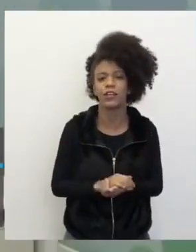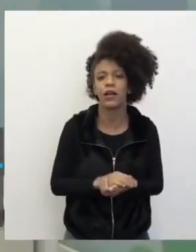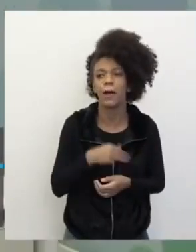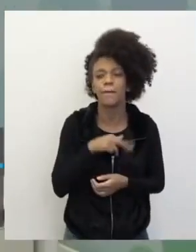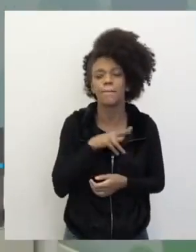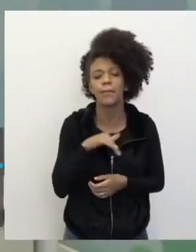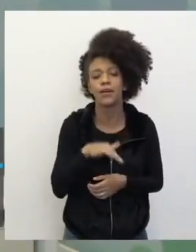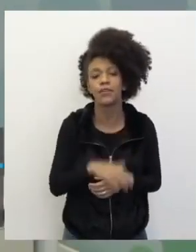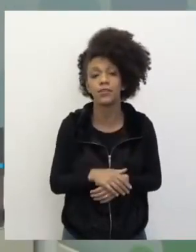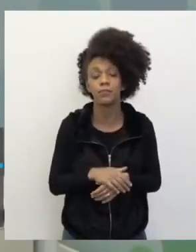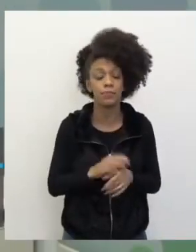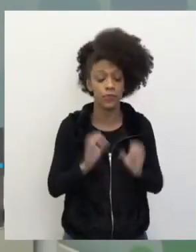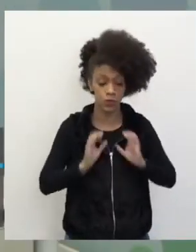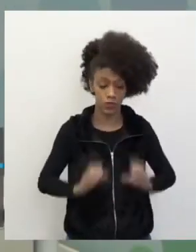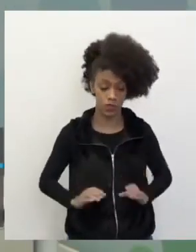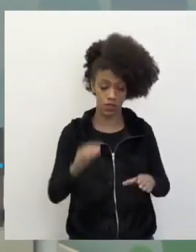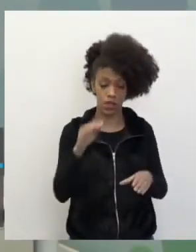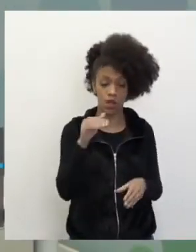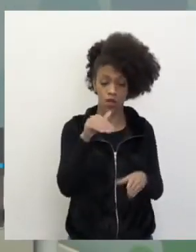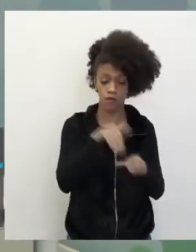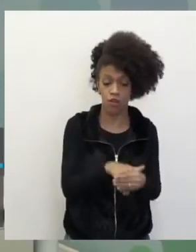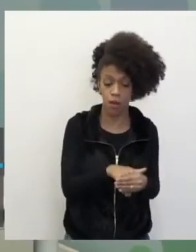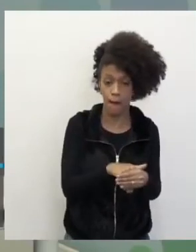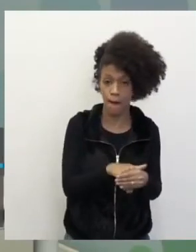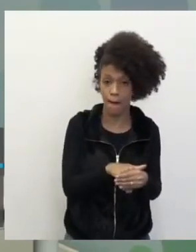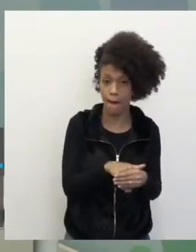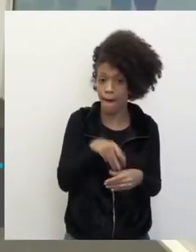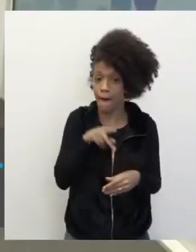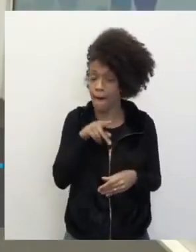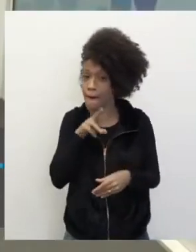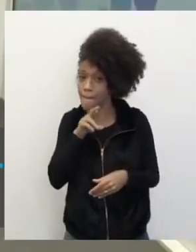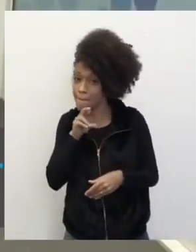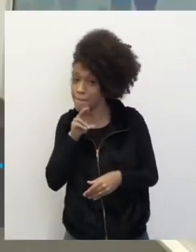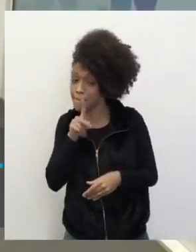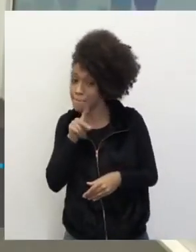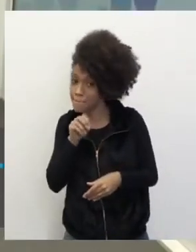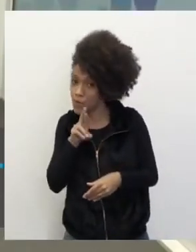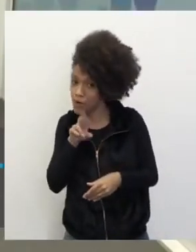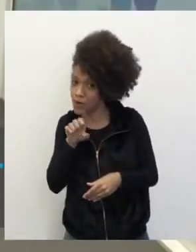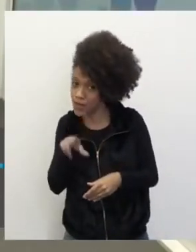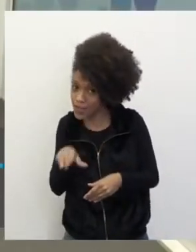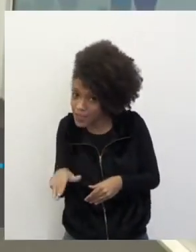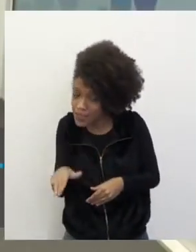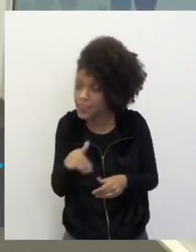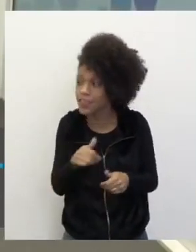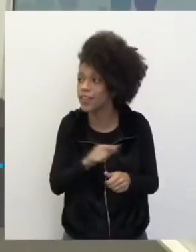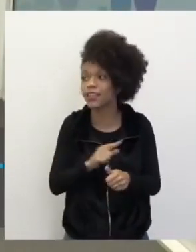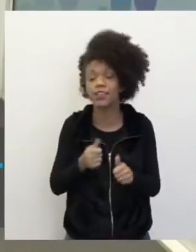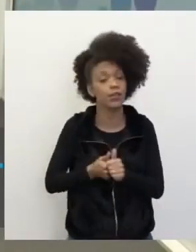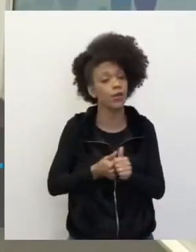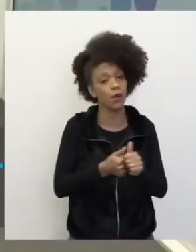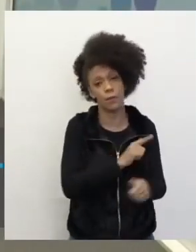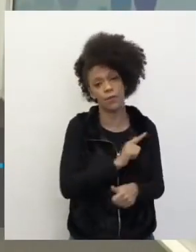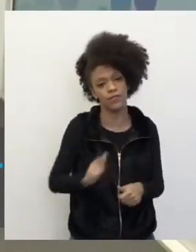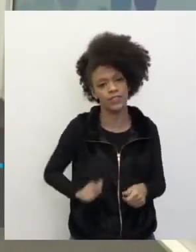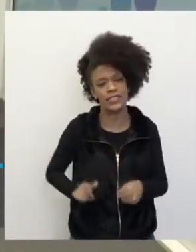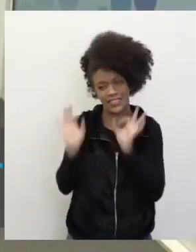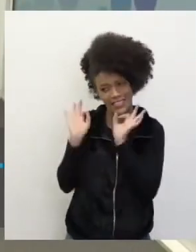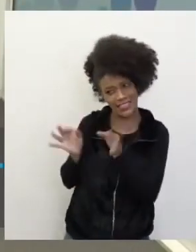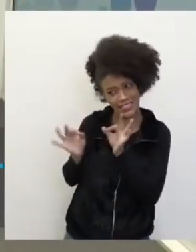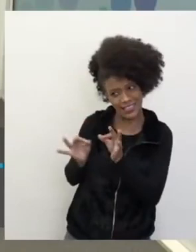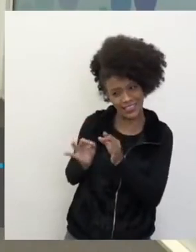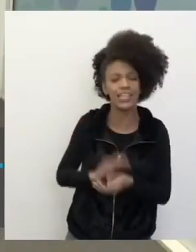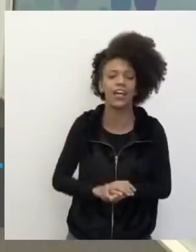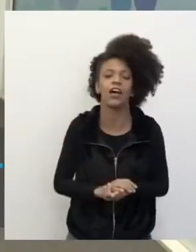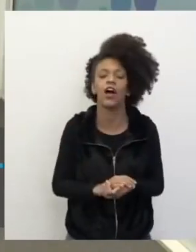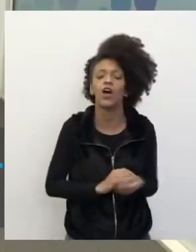diz, o cidadão vota, porém não acompanha o governante. Só estou ouvindo verdades, ó, tá puxando lá do texto que a gente leu. 2,